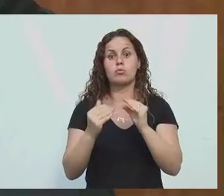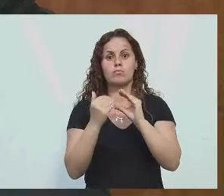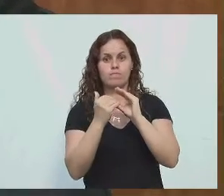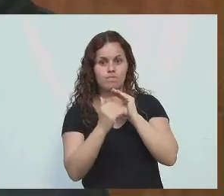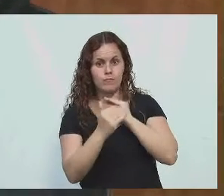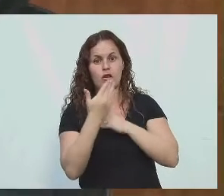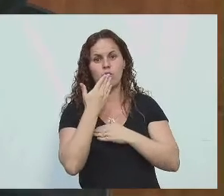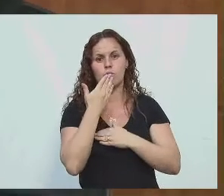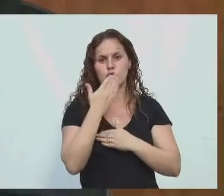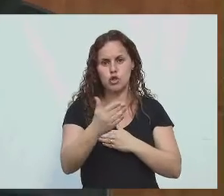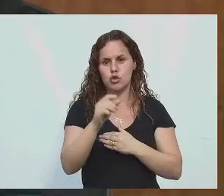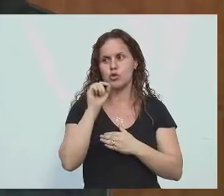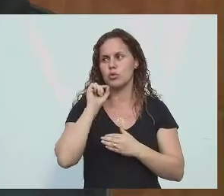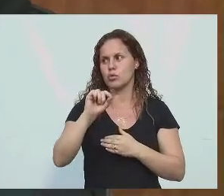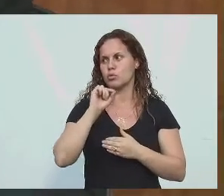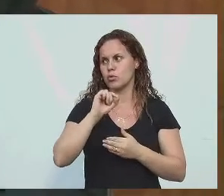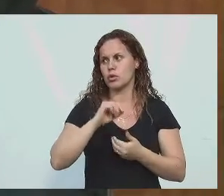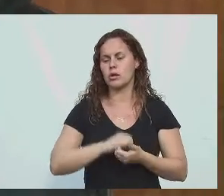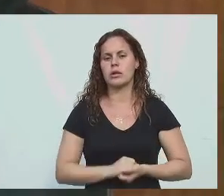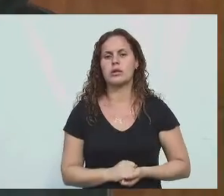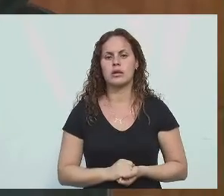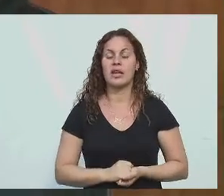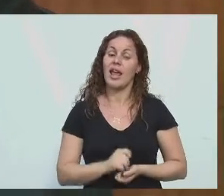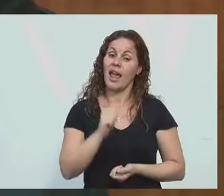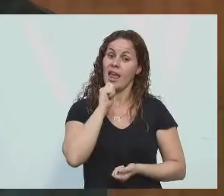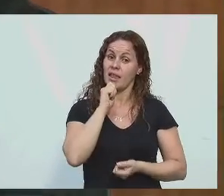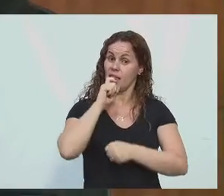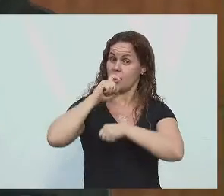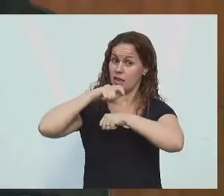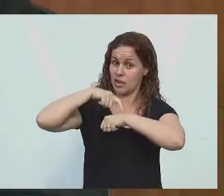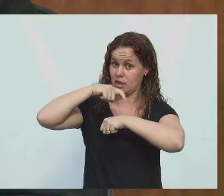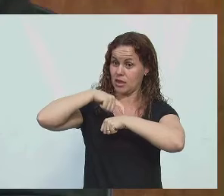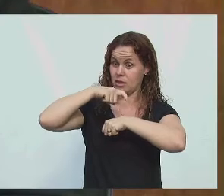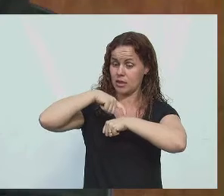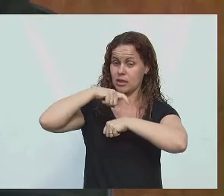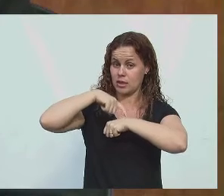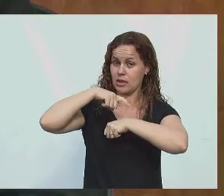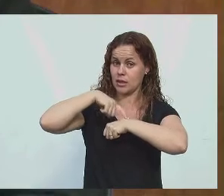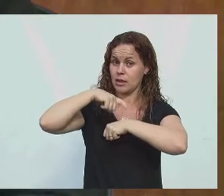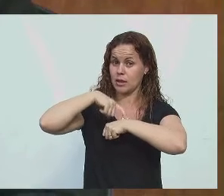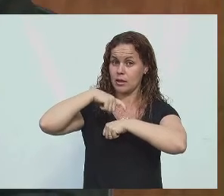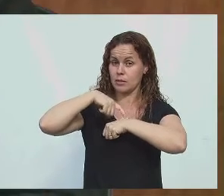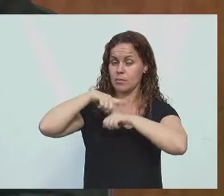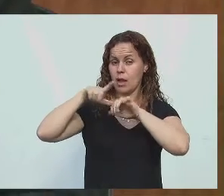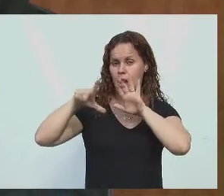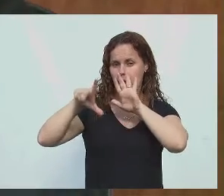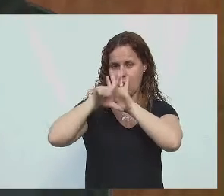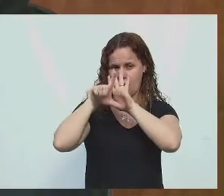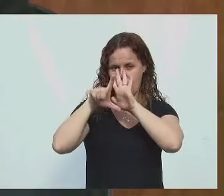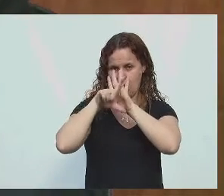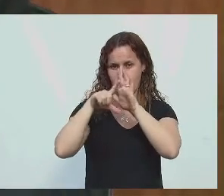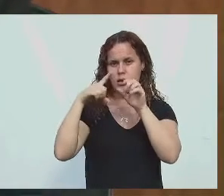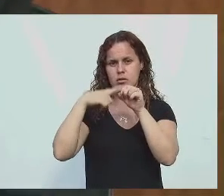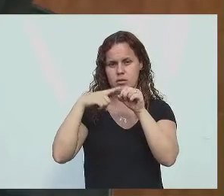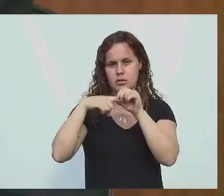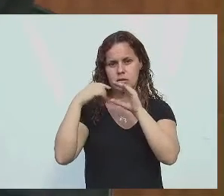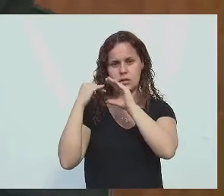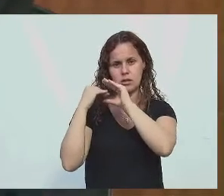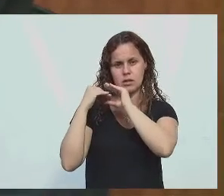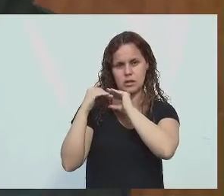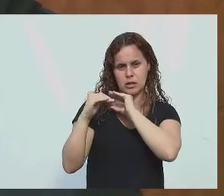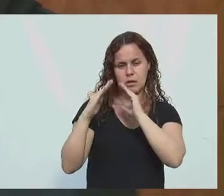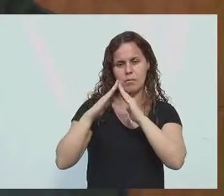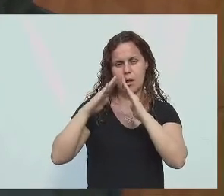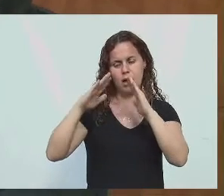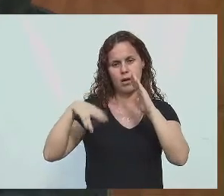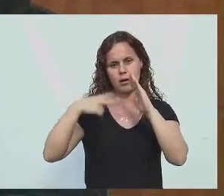ele faça, ainda, se der tempo, essa lei municipal e mande para a Câmara